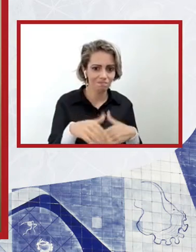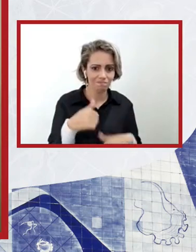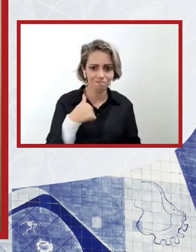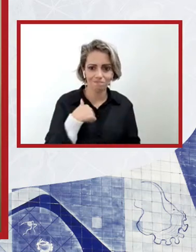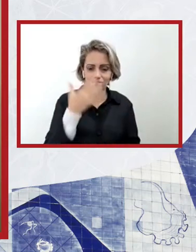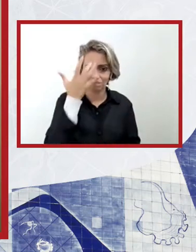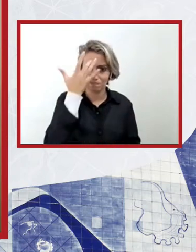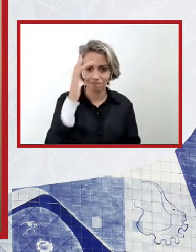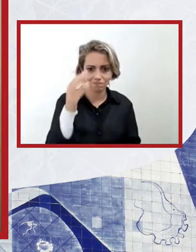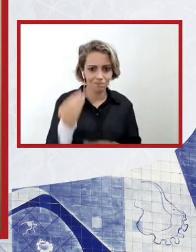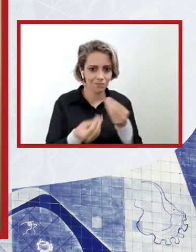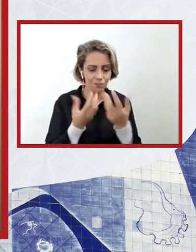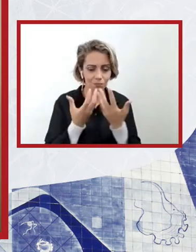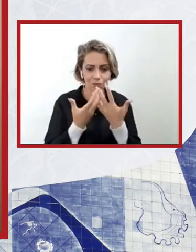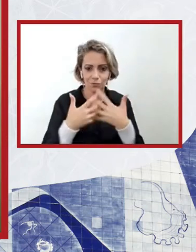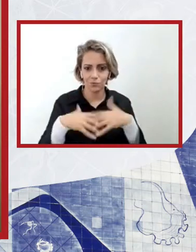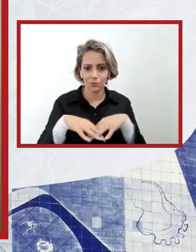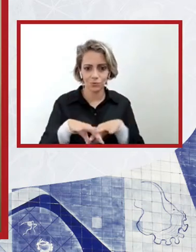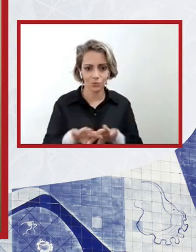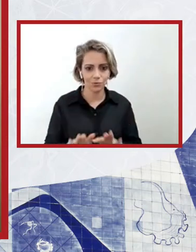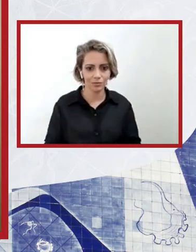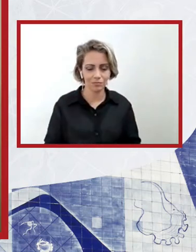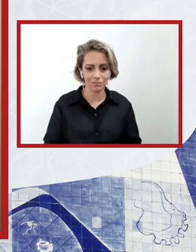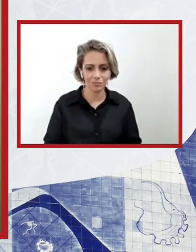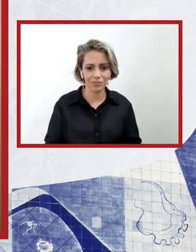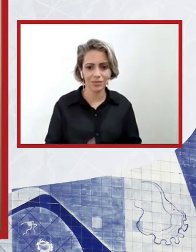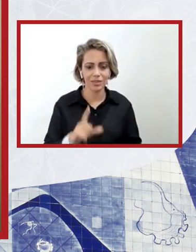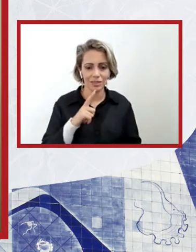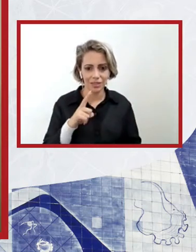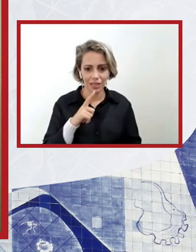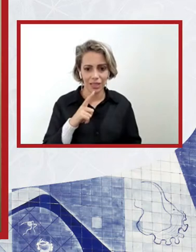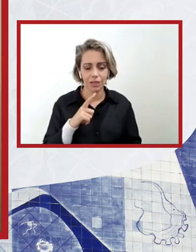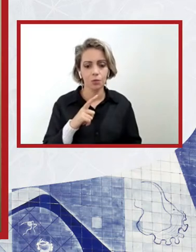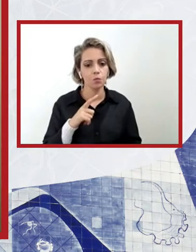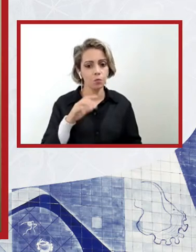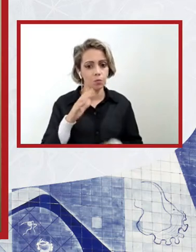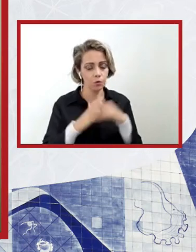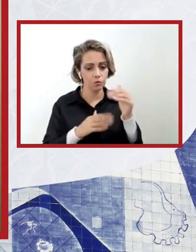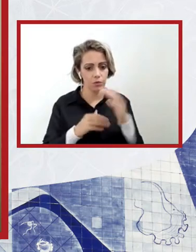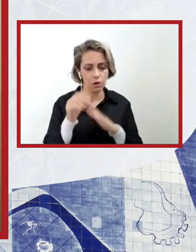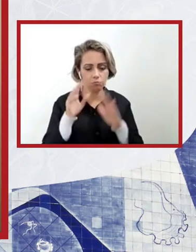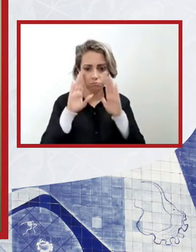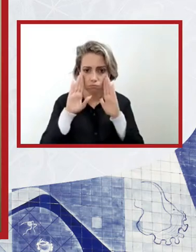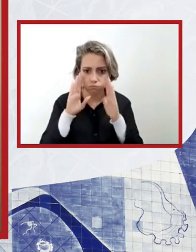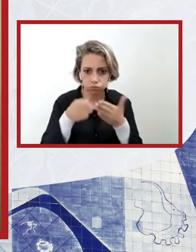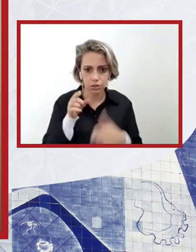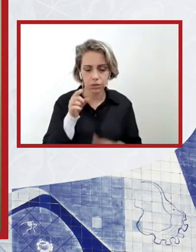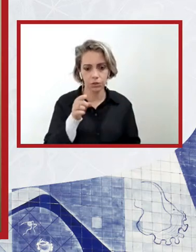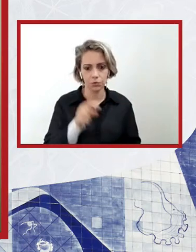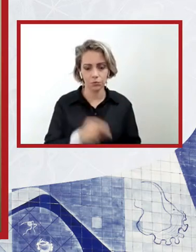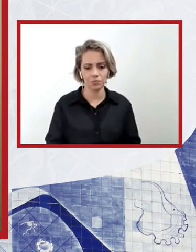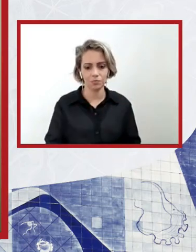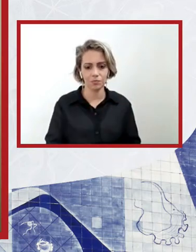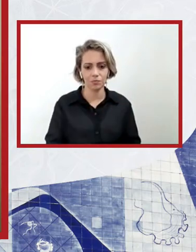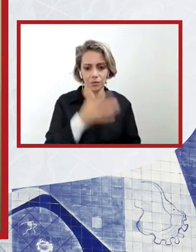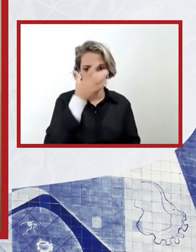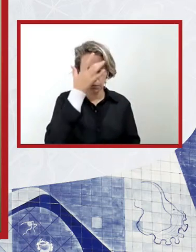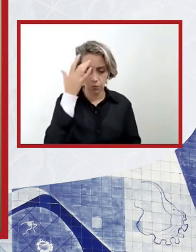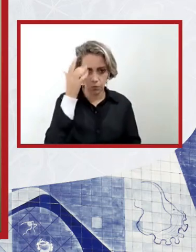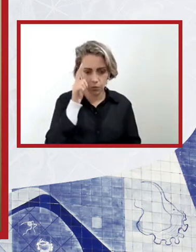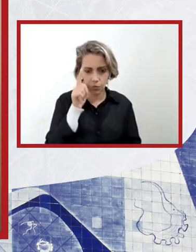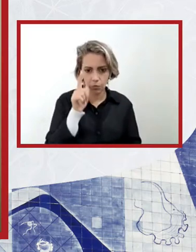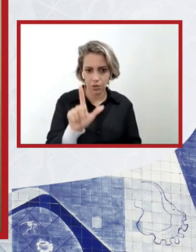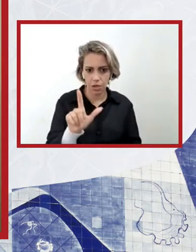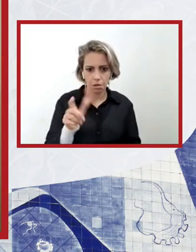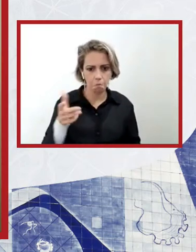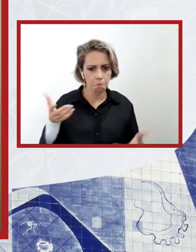Eu sei que nos Estudos do Programa de Constituição há pessoas que se especializaram nisso. No momento em que a pessoa consegue dominar